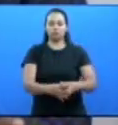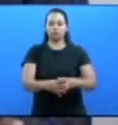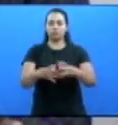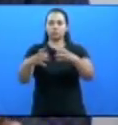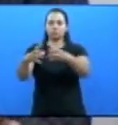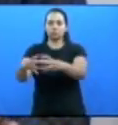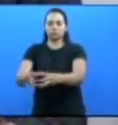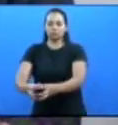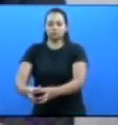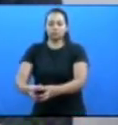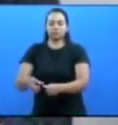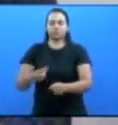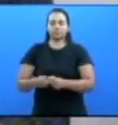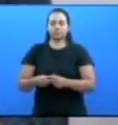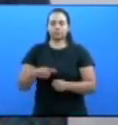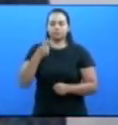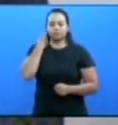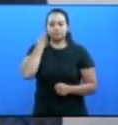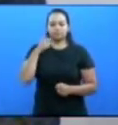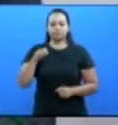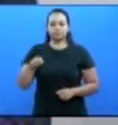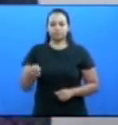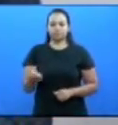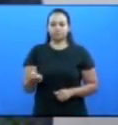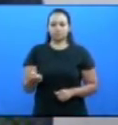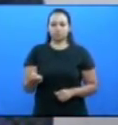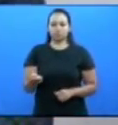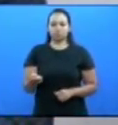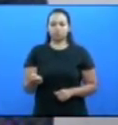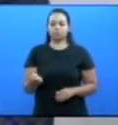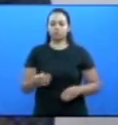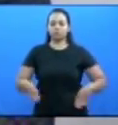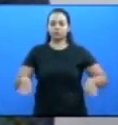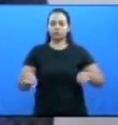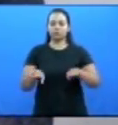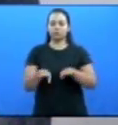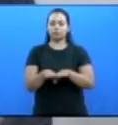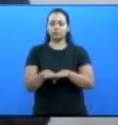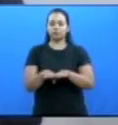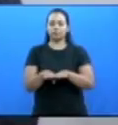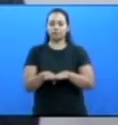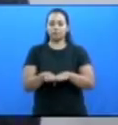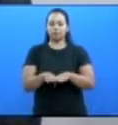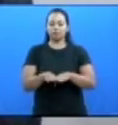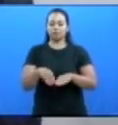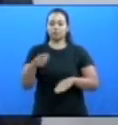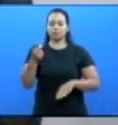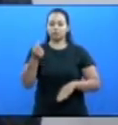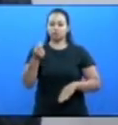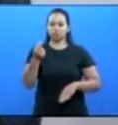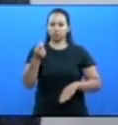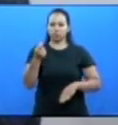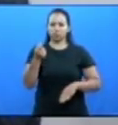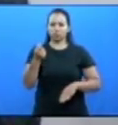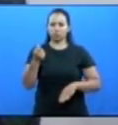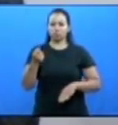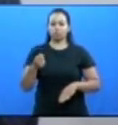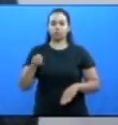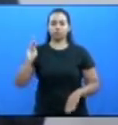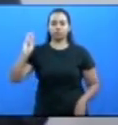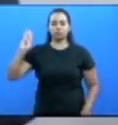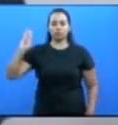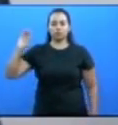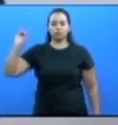gente vê aí um recurso, mais de 1,5 milhão para a recuperação da Lagoa do Miguelão, do Bosque. A gente vê ali um sonho